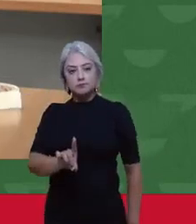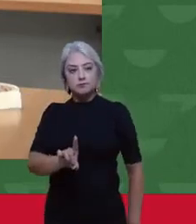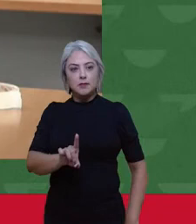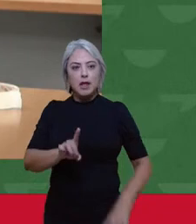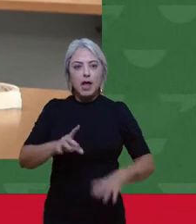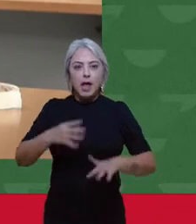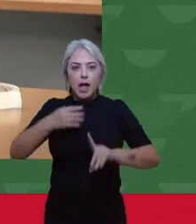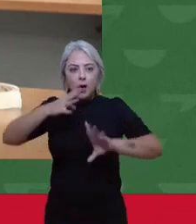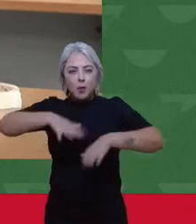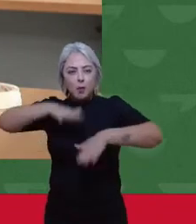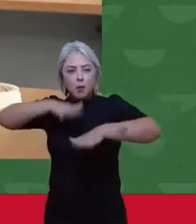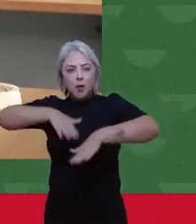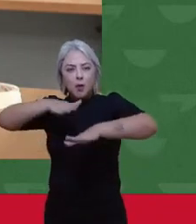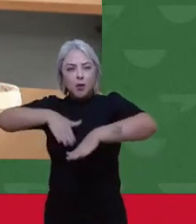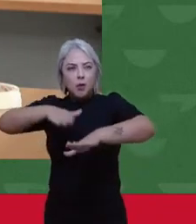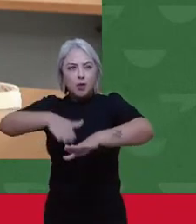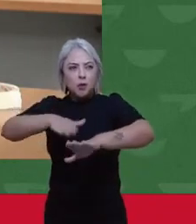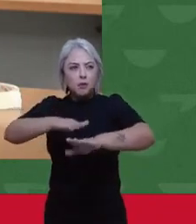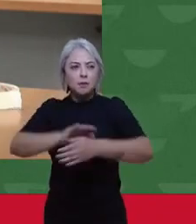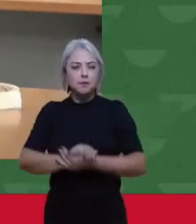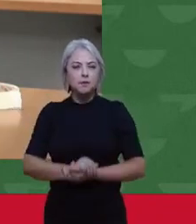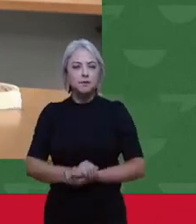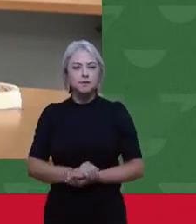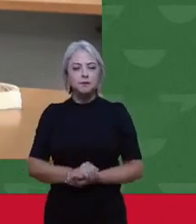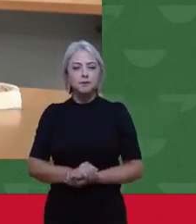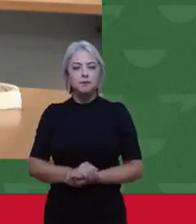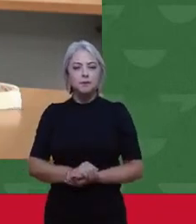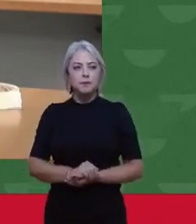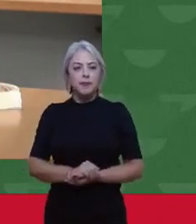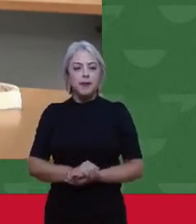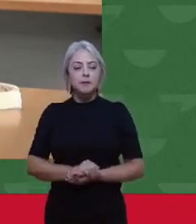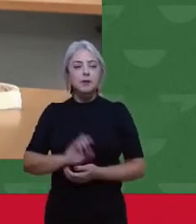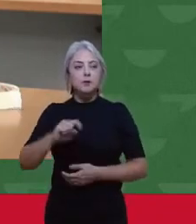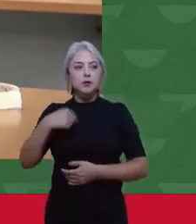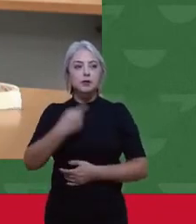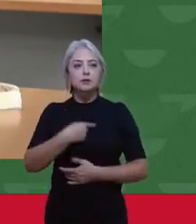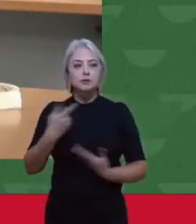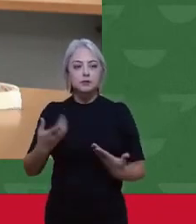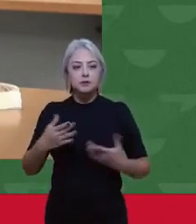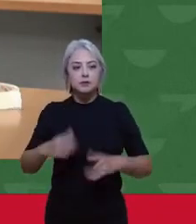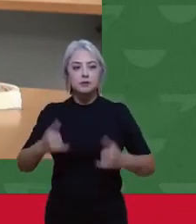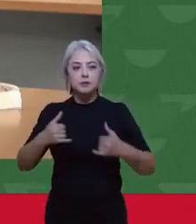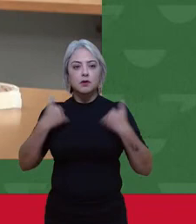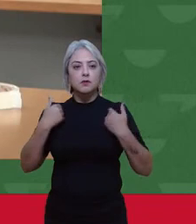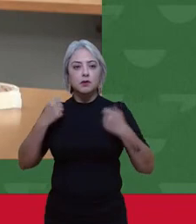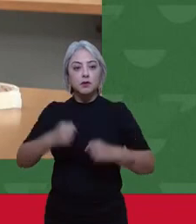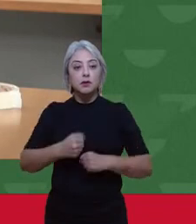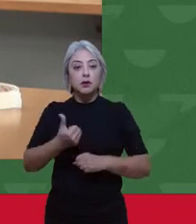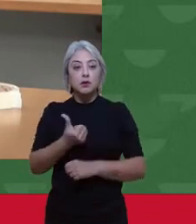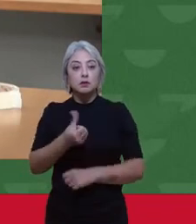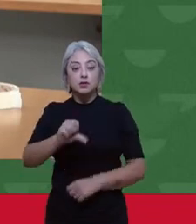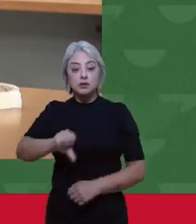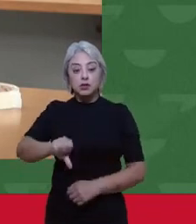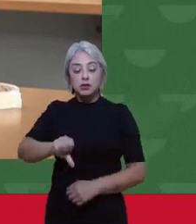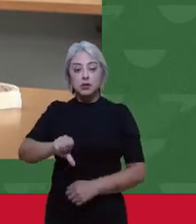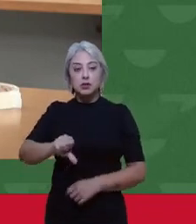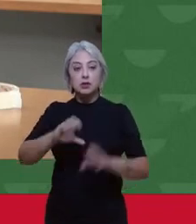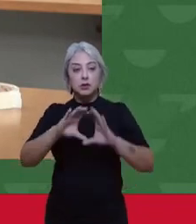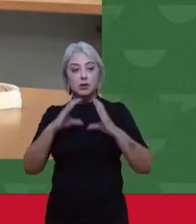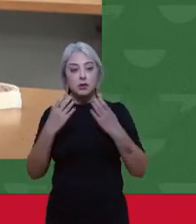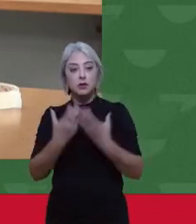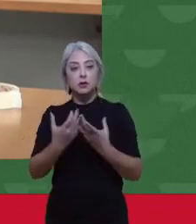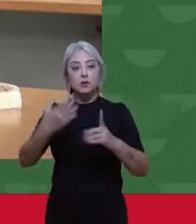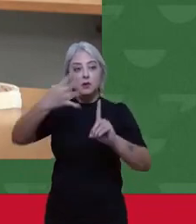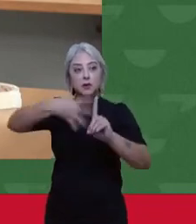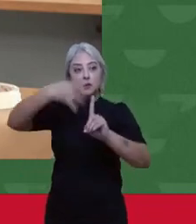rebelião de Stonewall. O dia 28 de junho de 69 marcou a revolta da comunidade